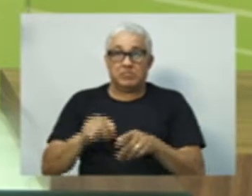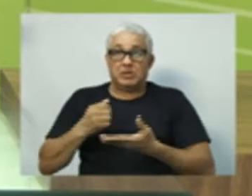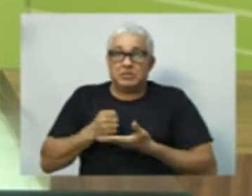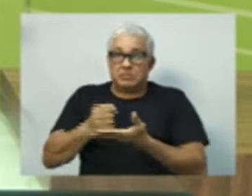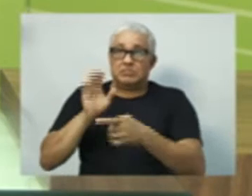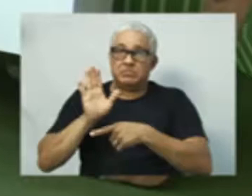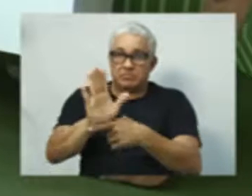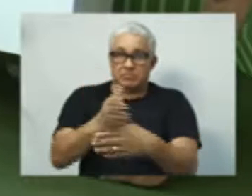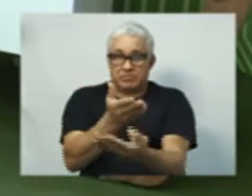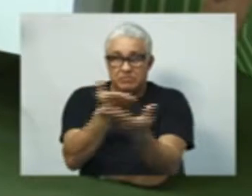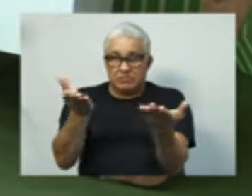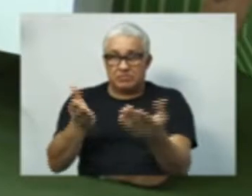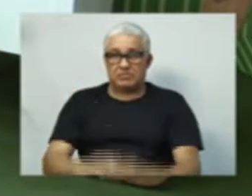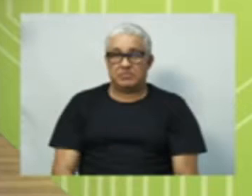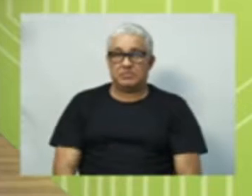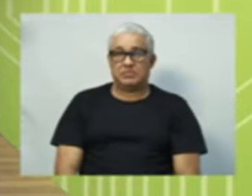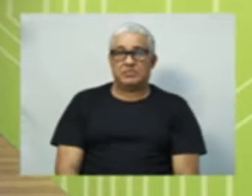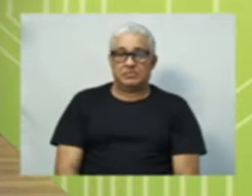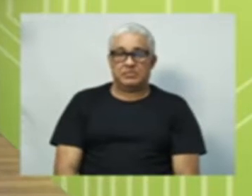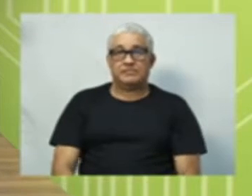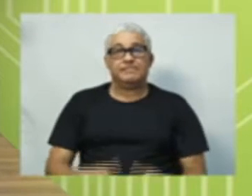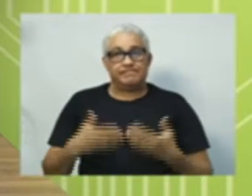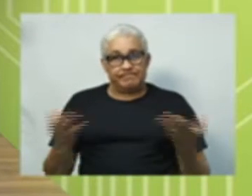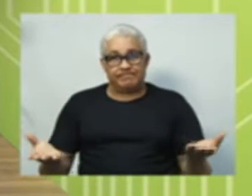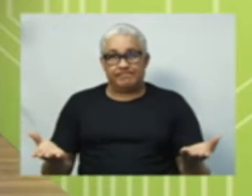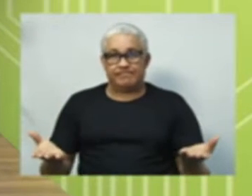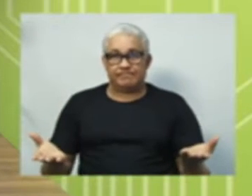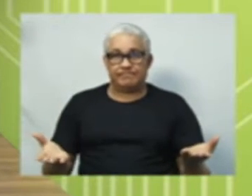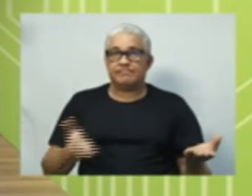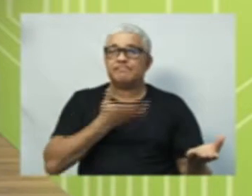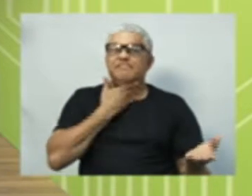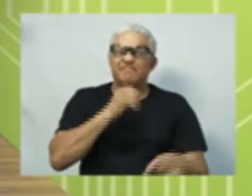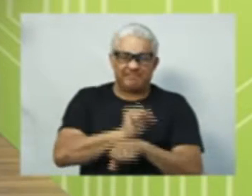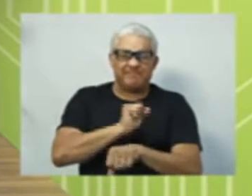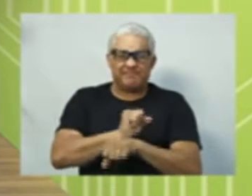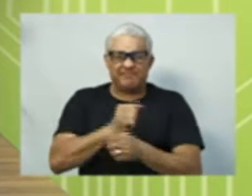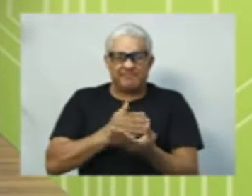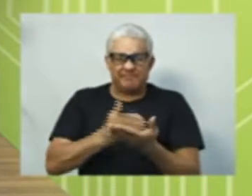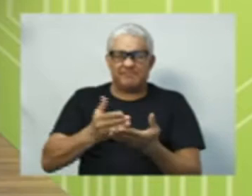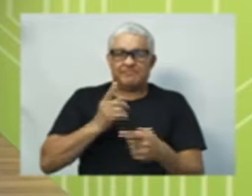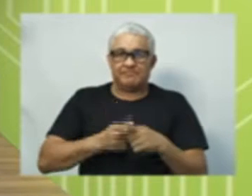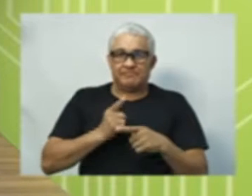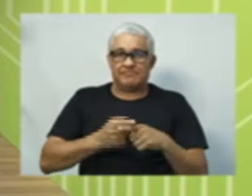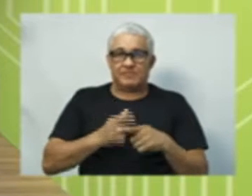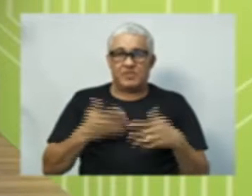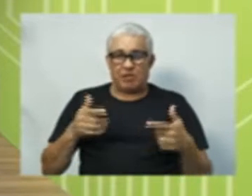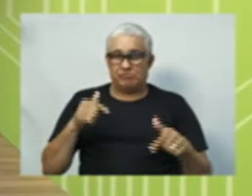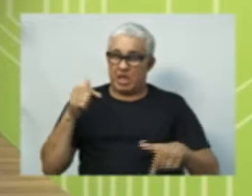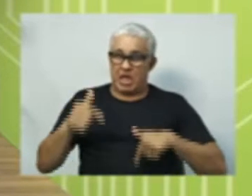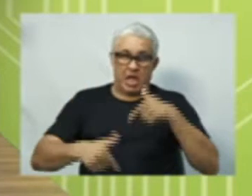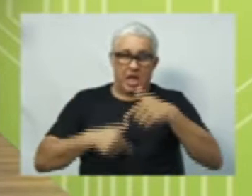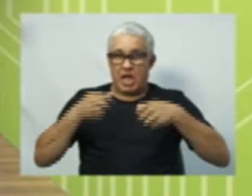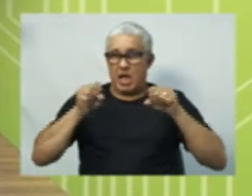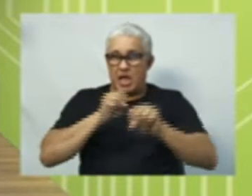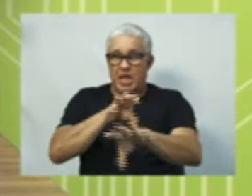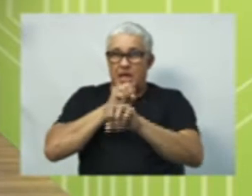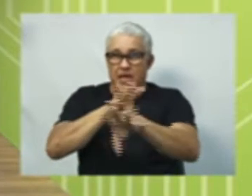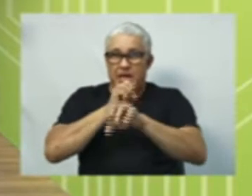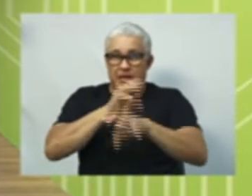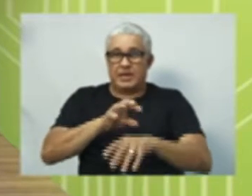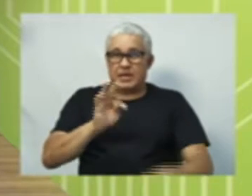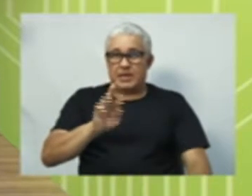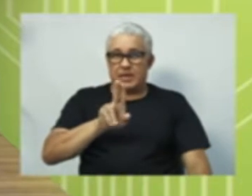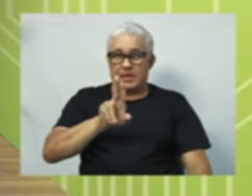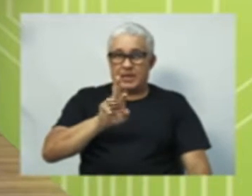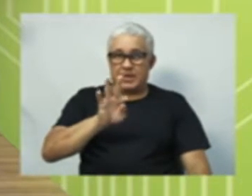auxiliar. É isso aí, pessoal. Mas vamos deixar de papo, vamos iniciar, porque a jornada é longa e tributos tem